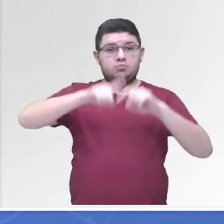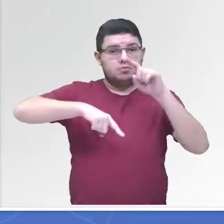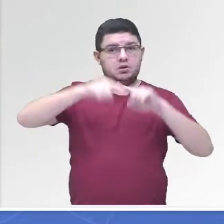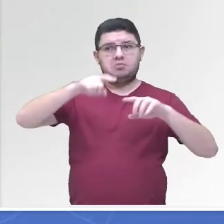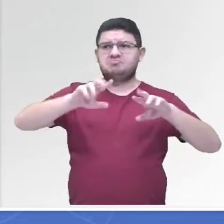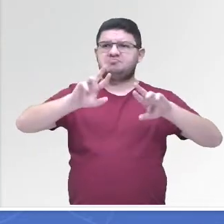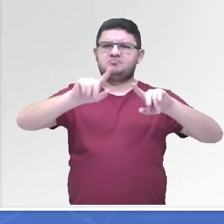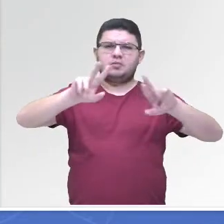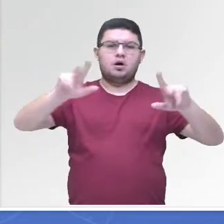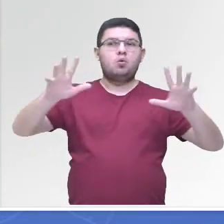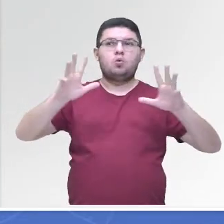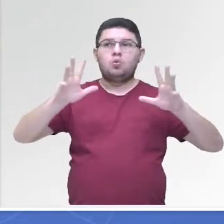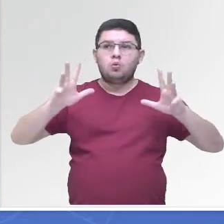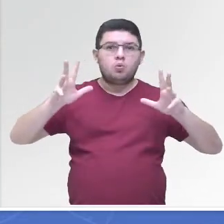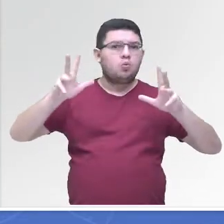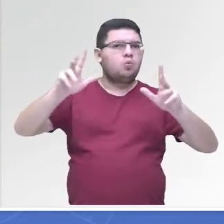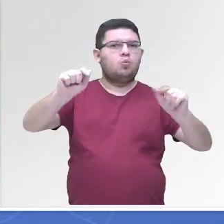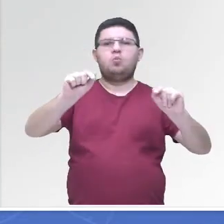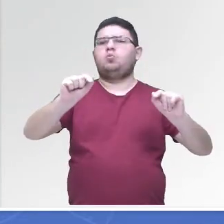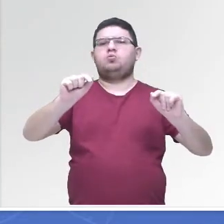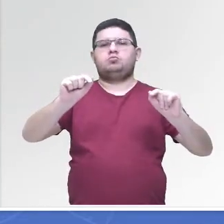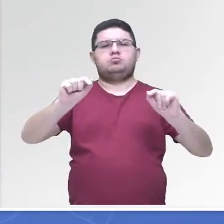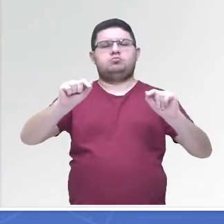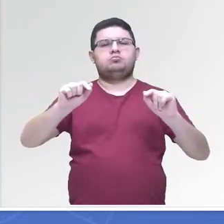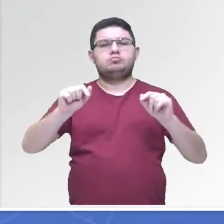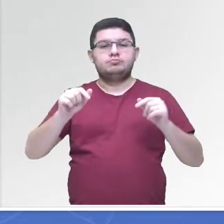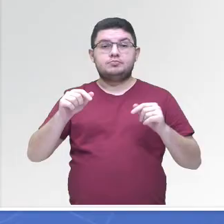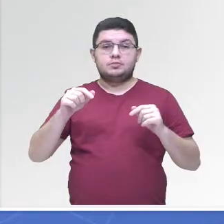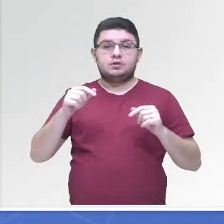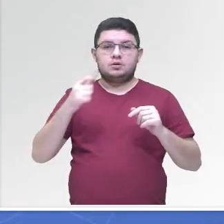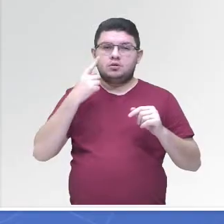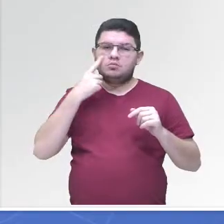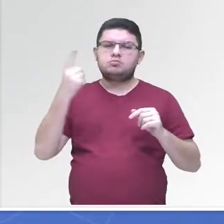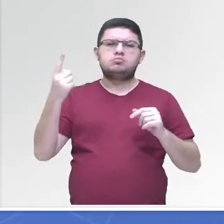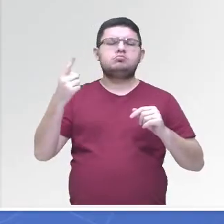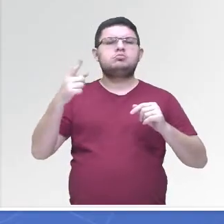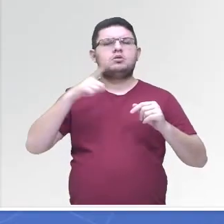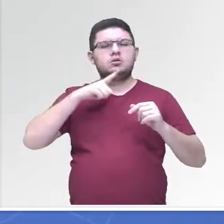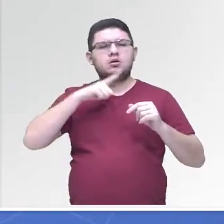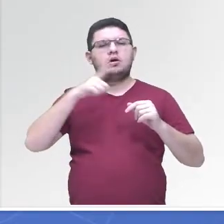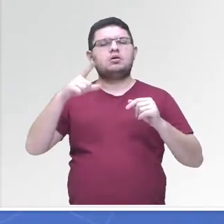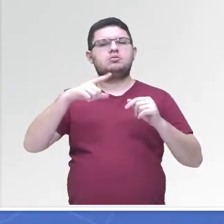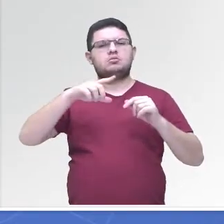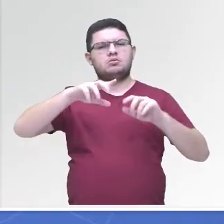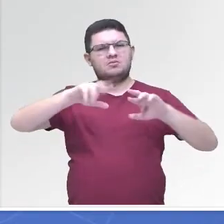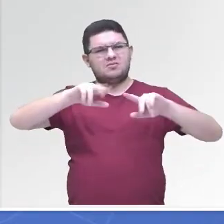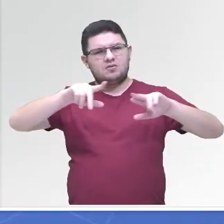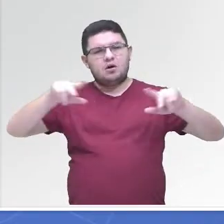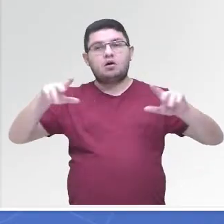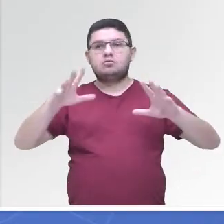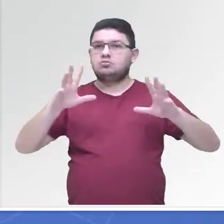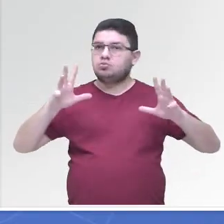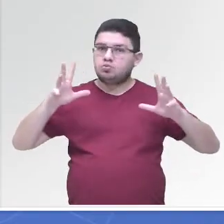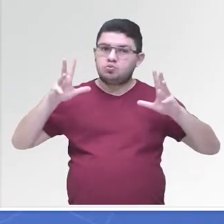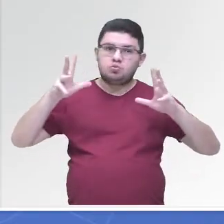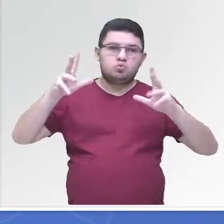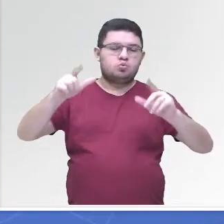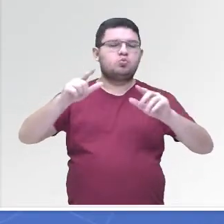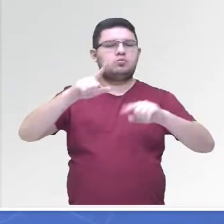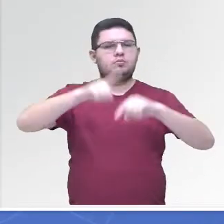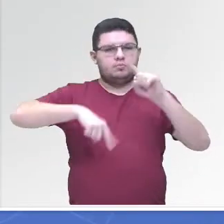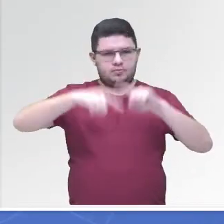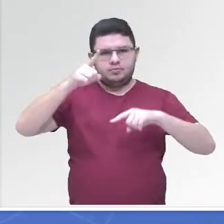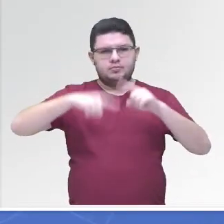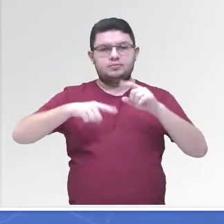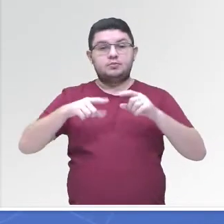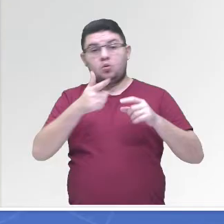serve para todos os materiais, vamos dizer assim, né? Então, são propriedades gerais, genéricas, tá bom? A gente vai já conhecer algumas delas.